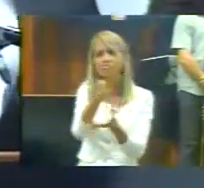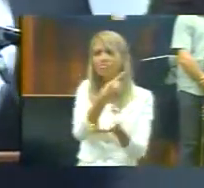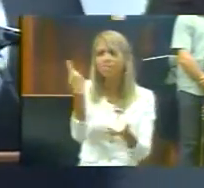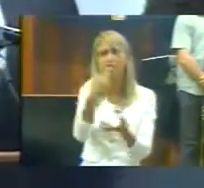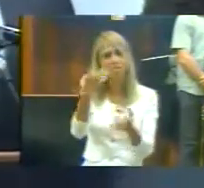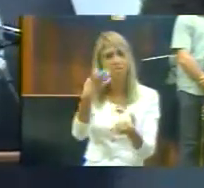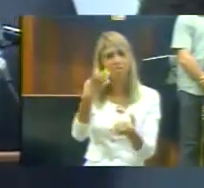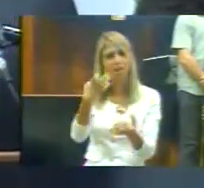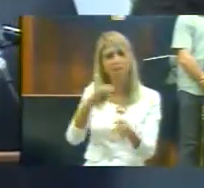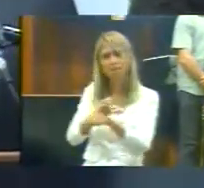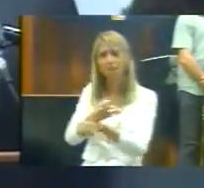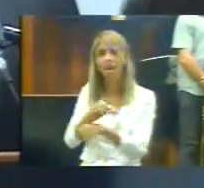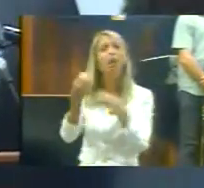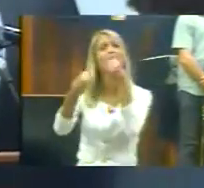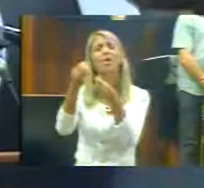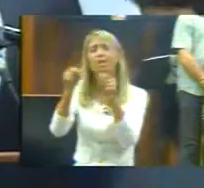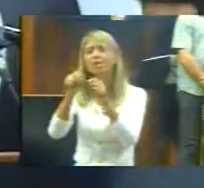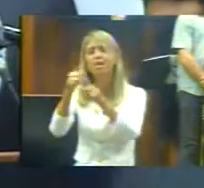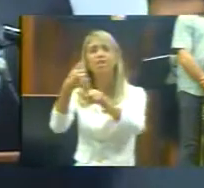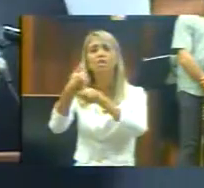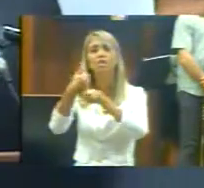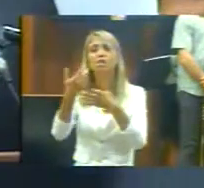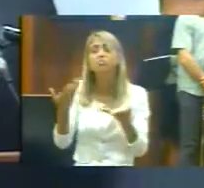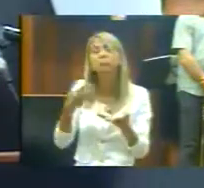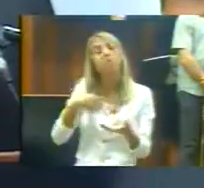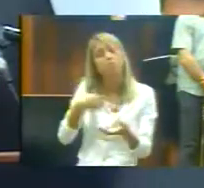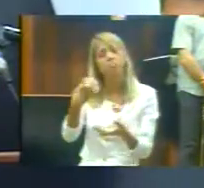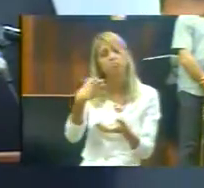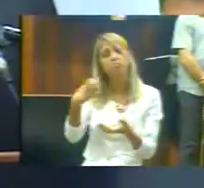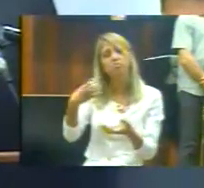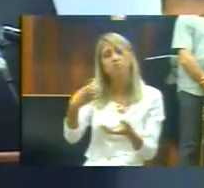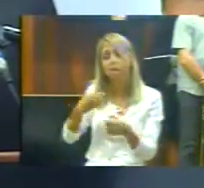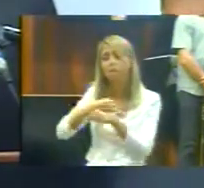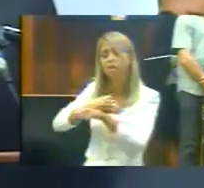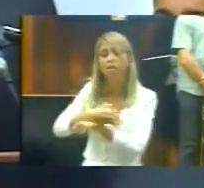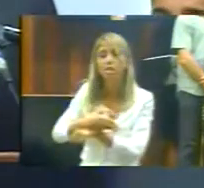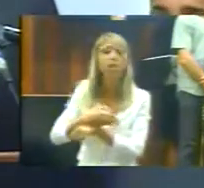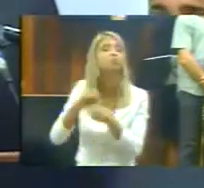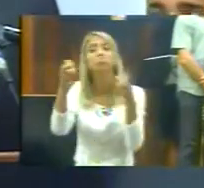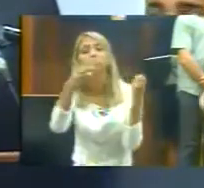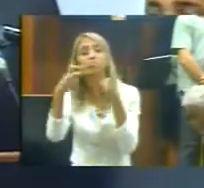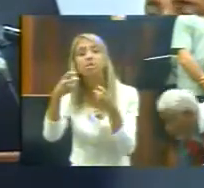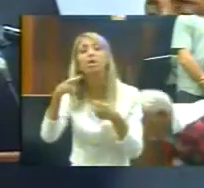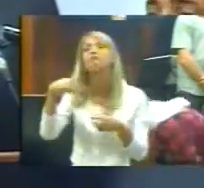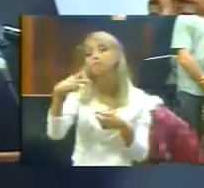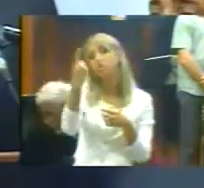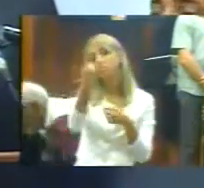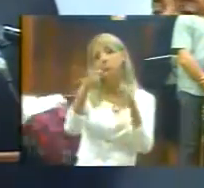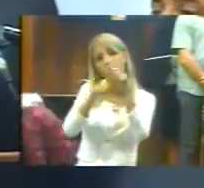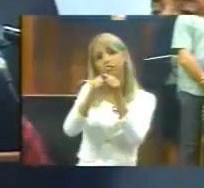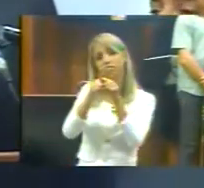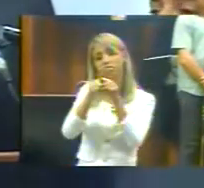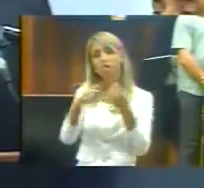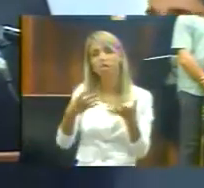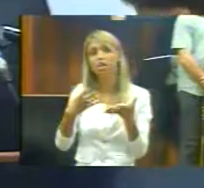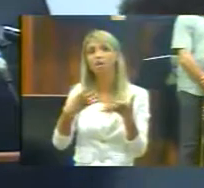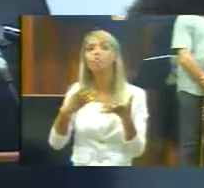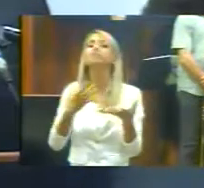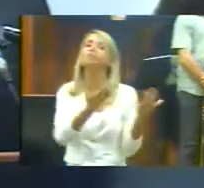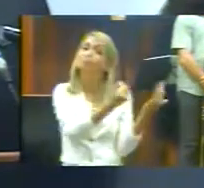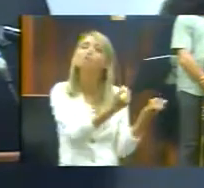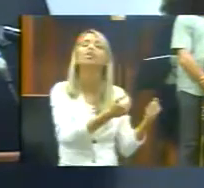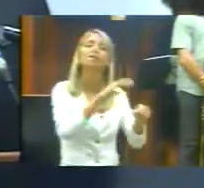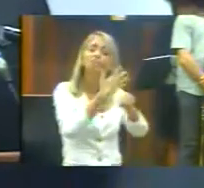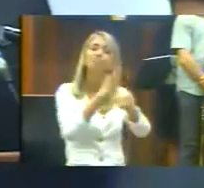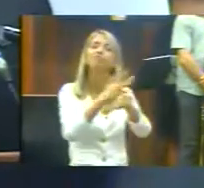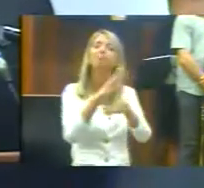funcionava a parte legislativa de Cabo Frio. E dessa maneira, me candidatei a vir para cá, a ser um vereador por um mês, um parlamentar juvenil de Cabo